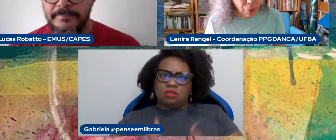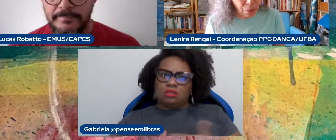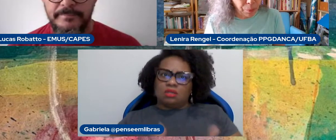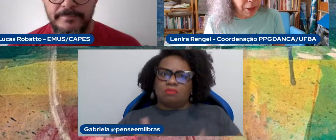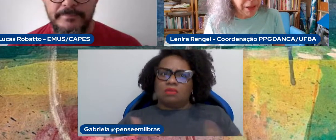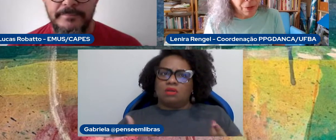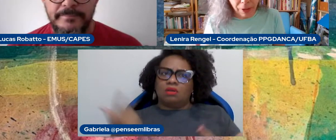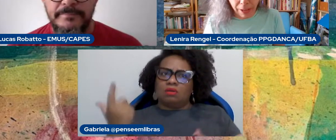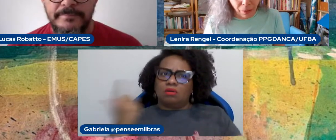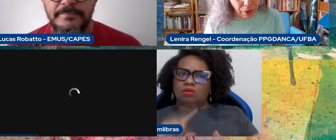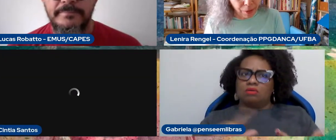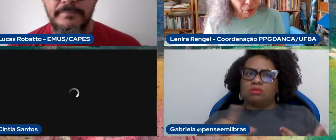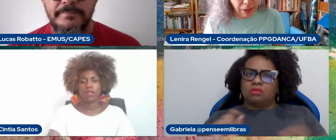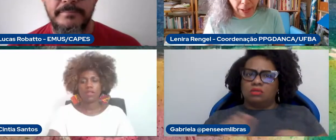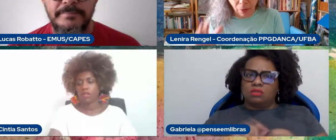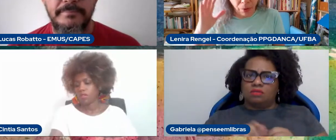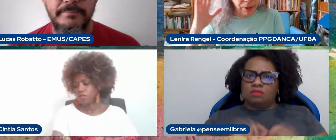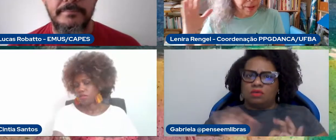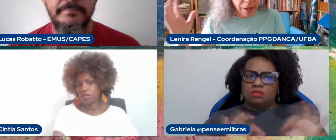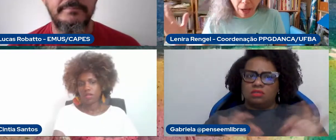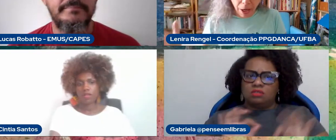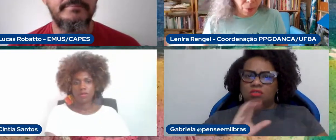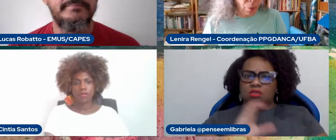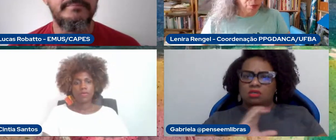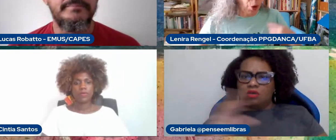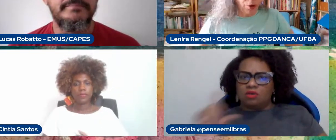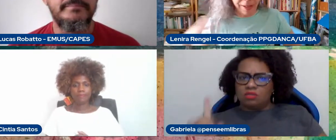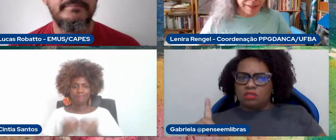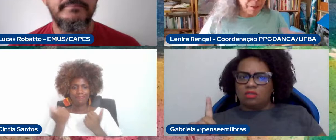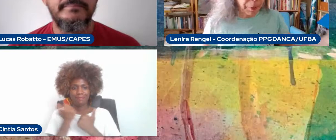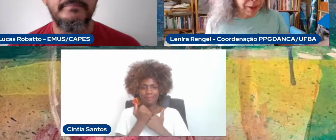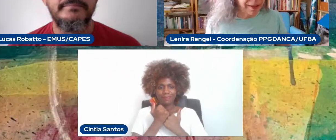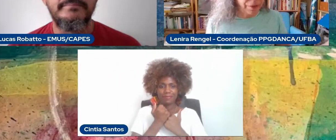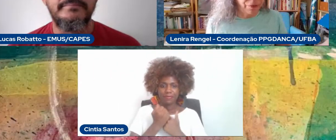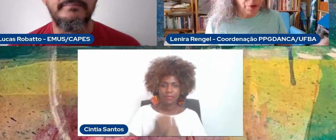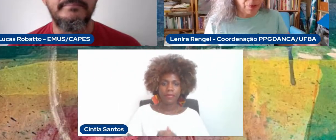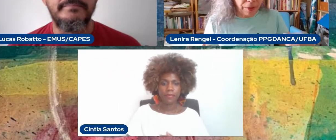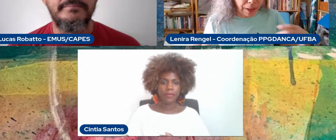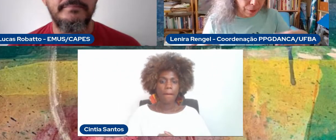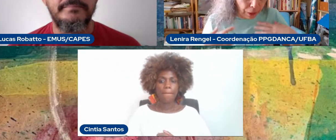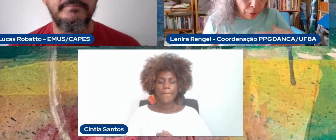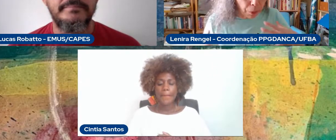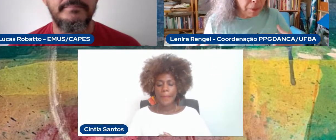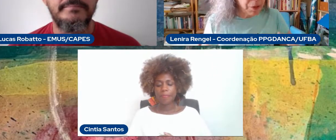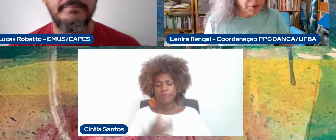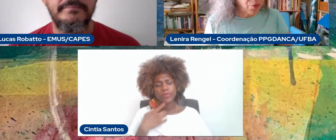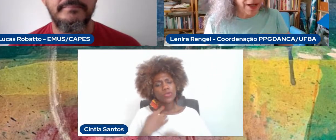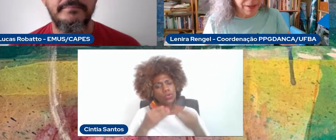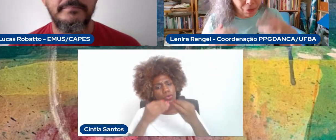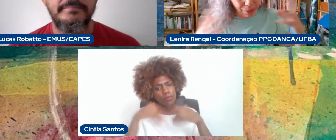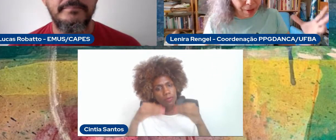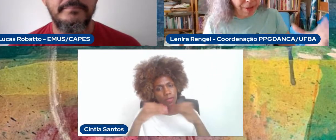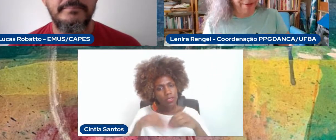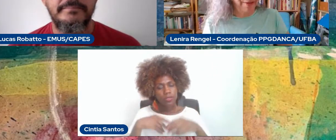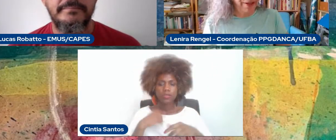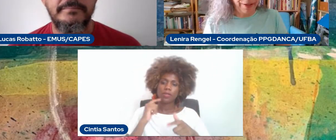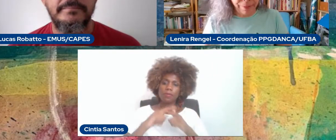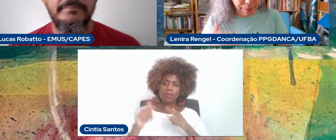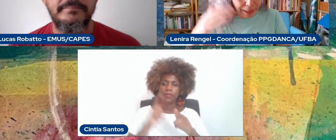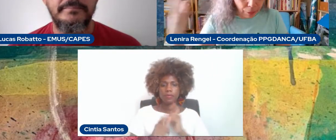plataforma, Sucupira, coordenadoras e coordenadores, com todas as perdas que foram acontecendo, os problemas pessoais,